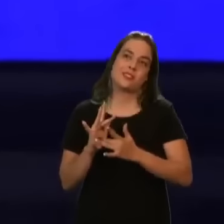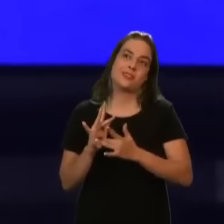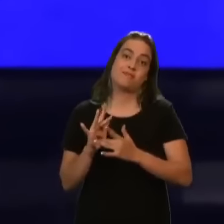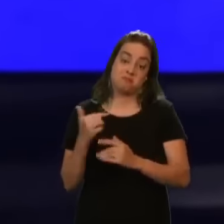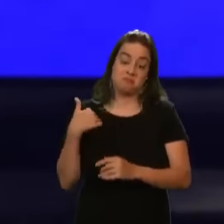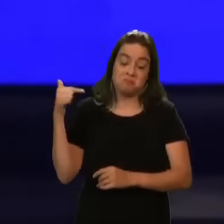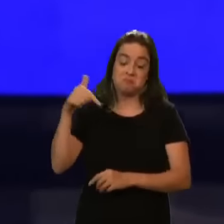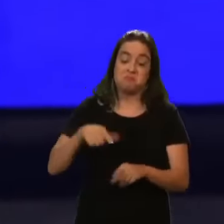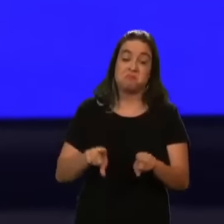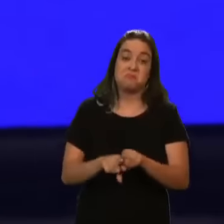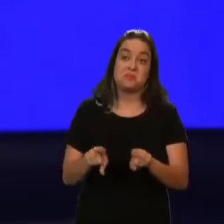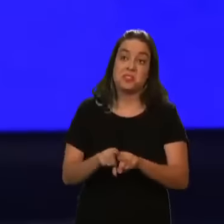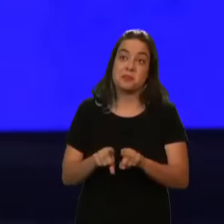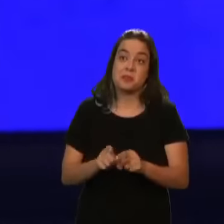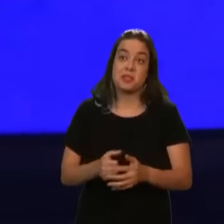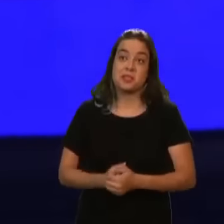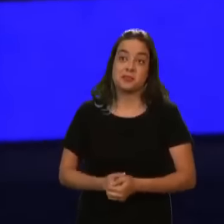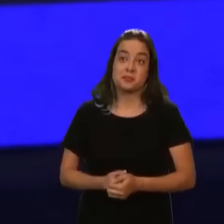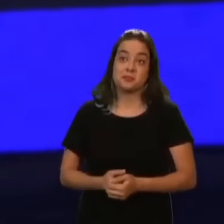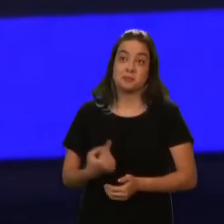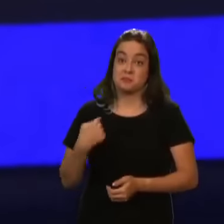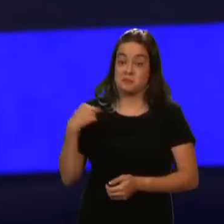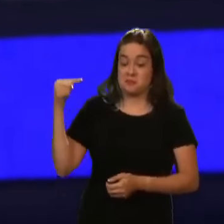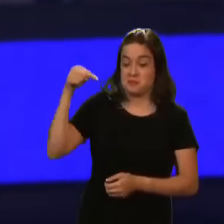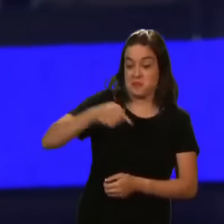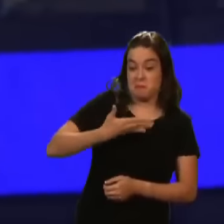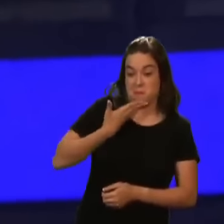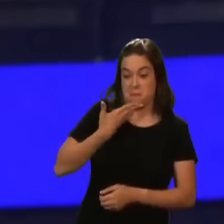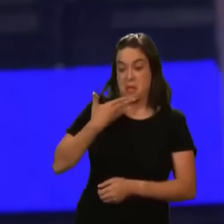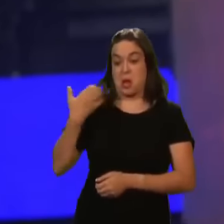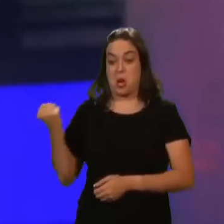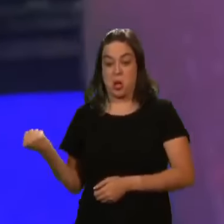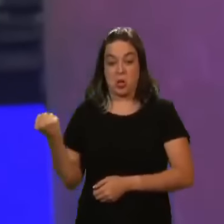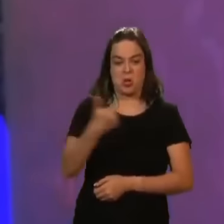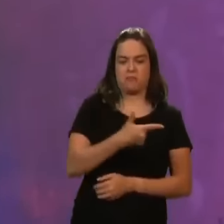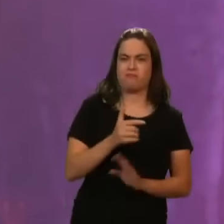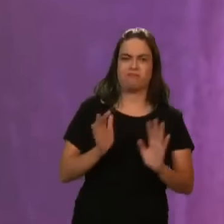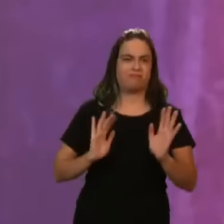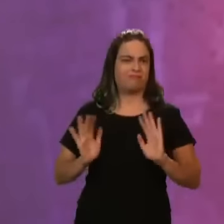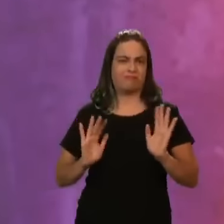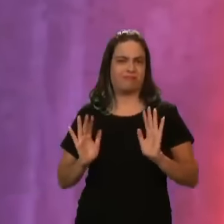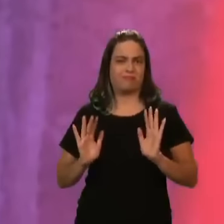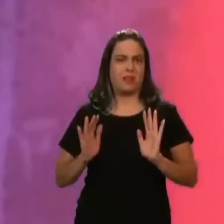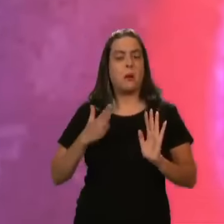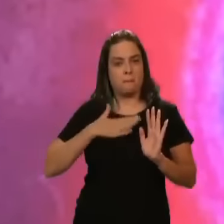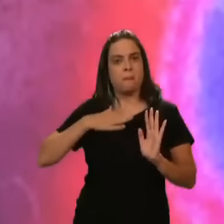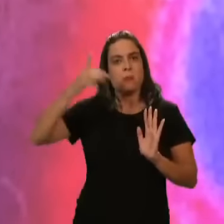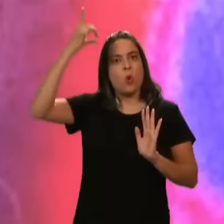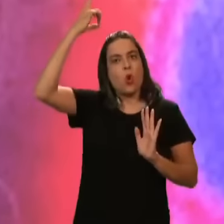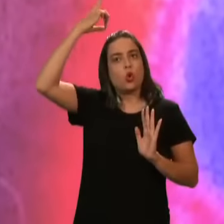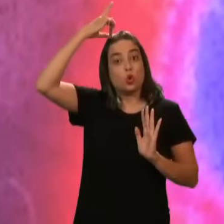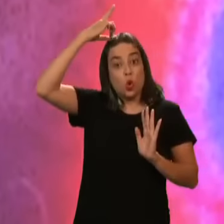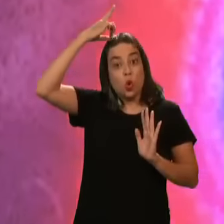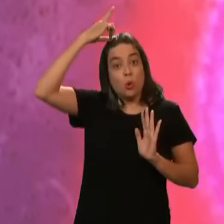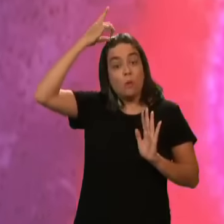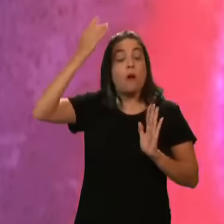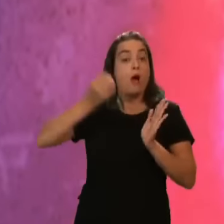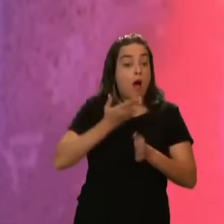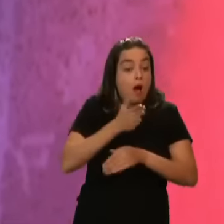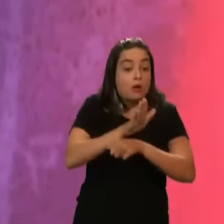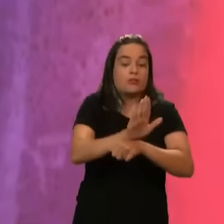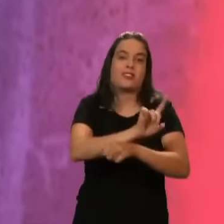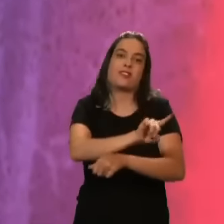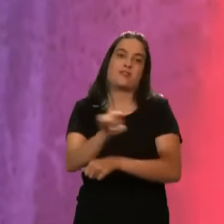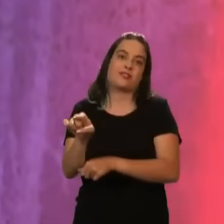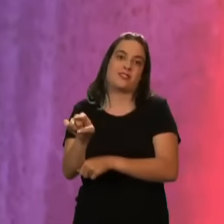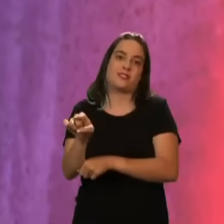vim. E eu não estou aqui como melhor nem maior. Eu estou aqui exercendo o meu dom, que é para servir você. Eu